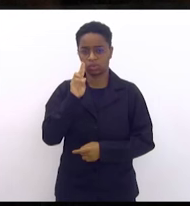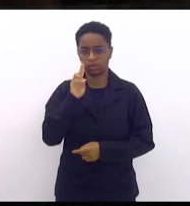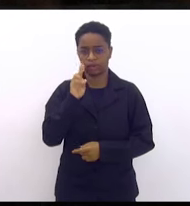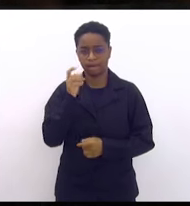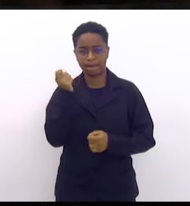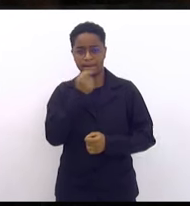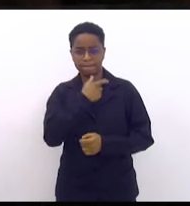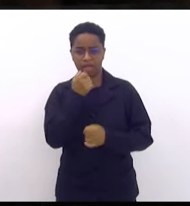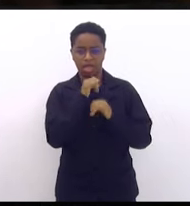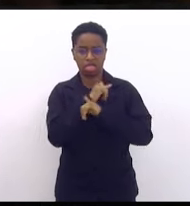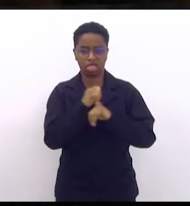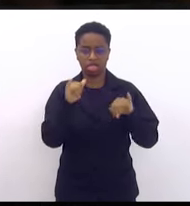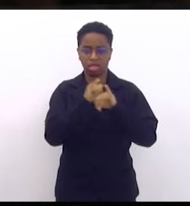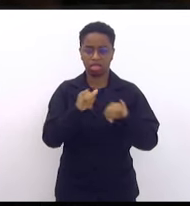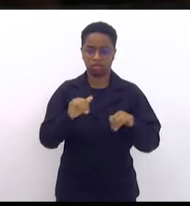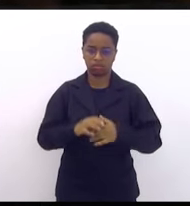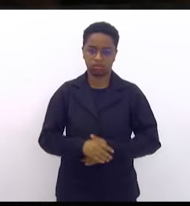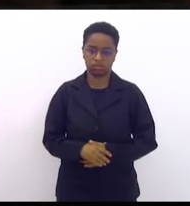carochinha.